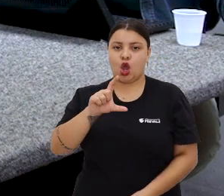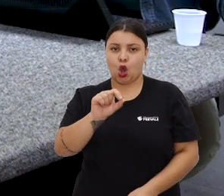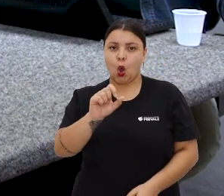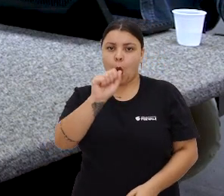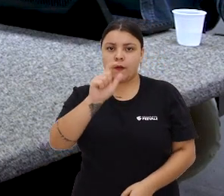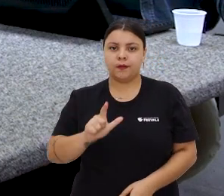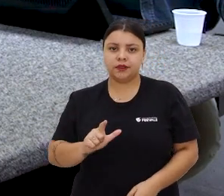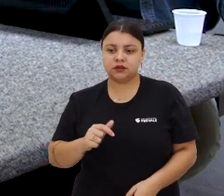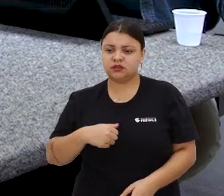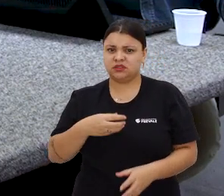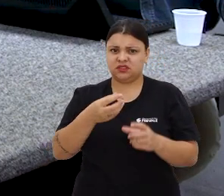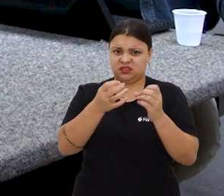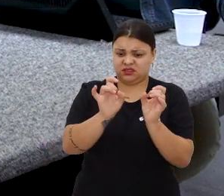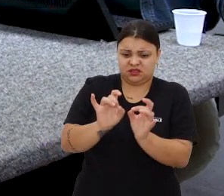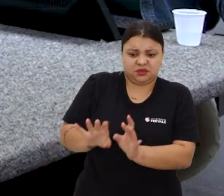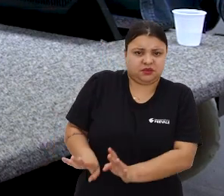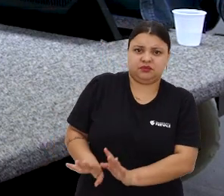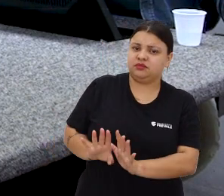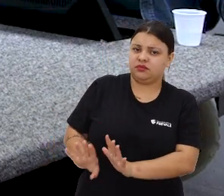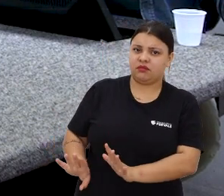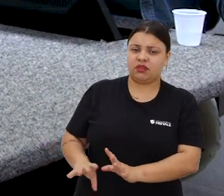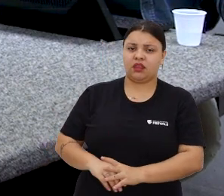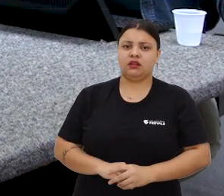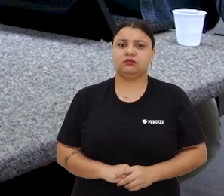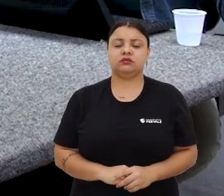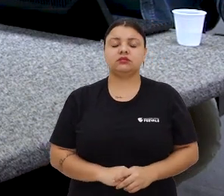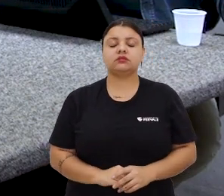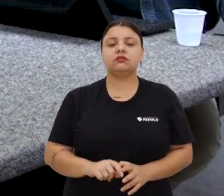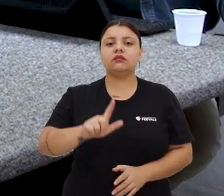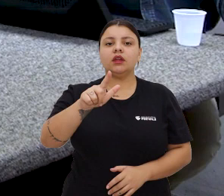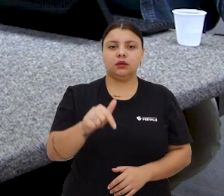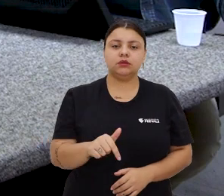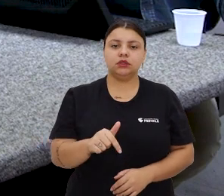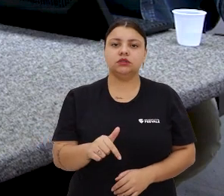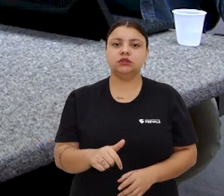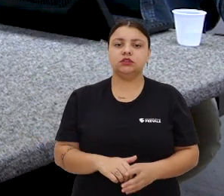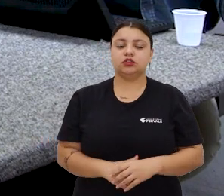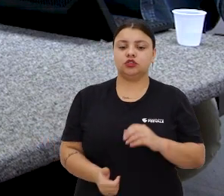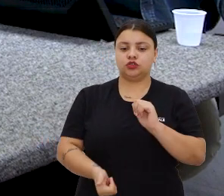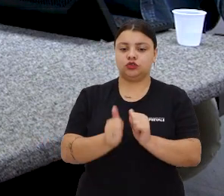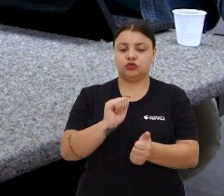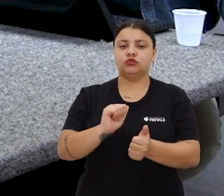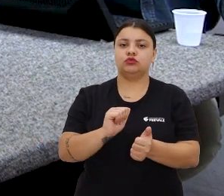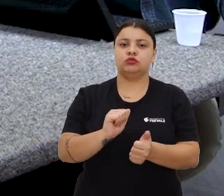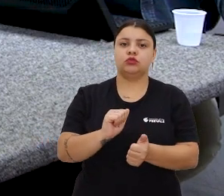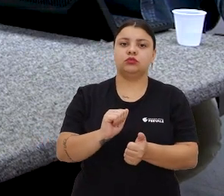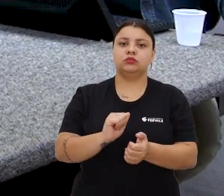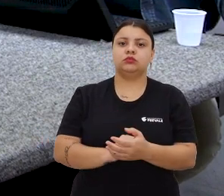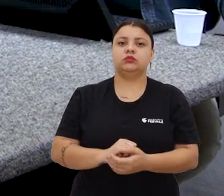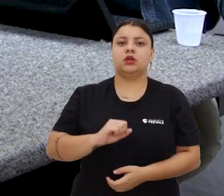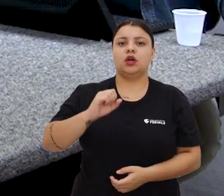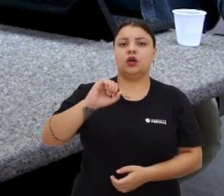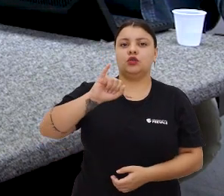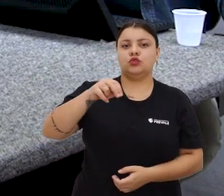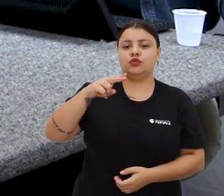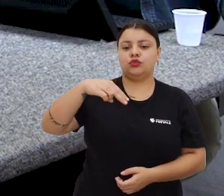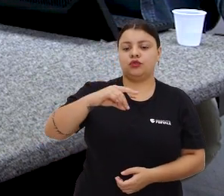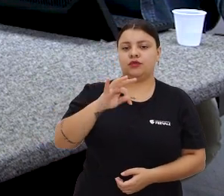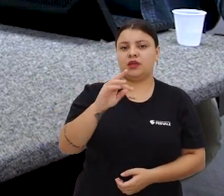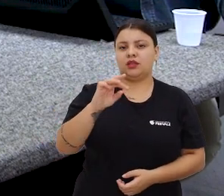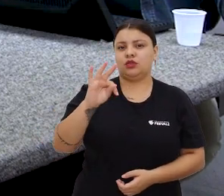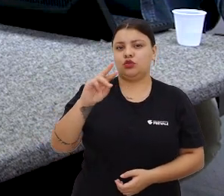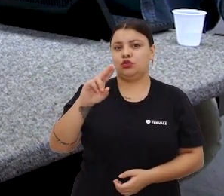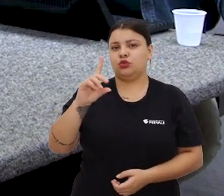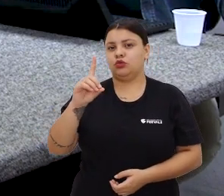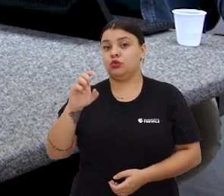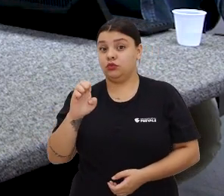eu abandonei ele durante uma transmissão de um jogo do Juventude e Inter, que o árbitro deu um pênalti que